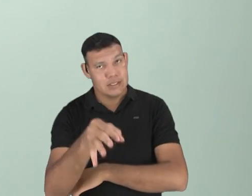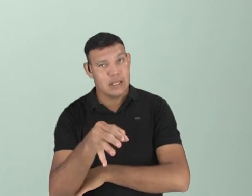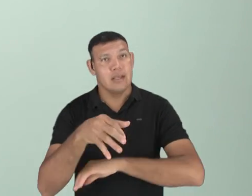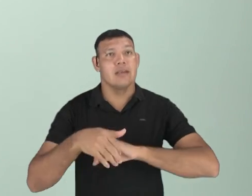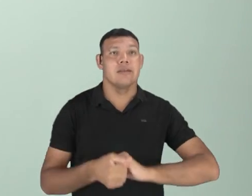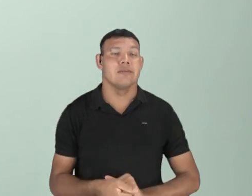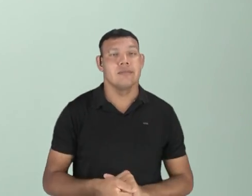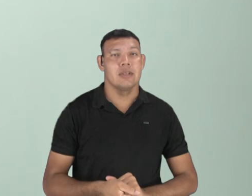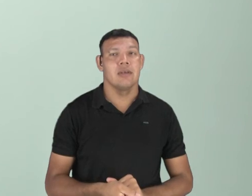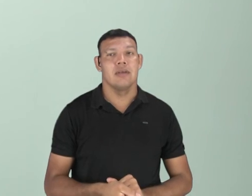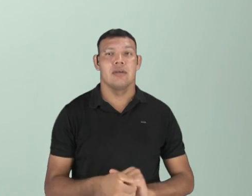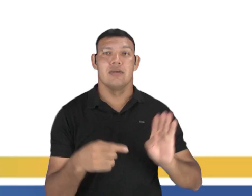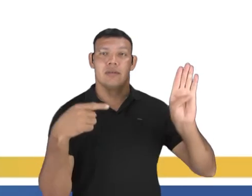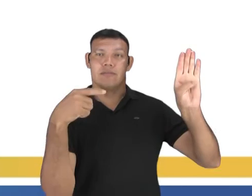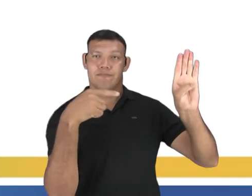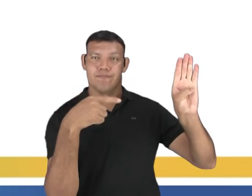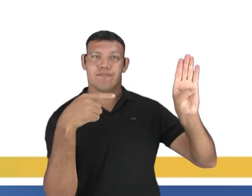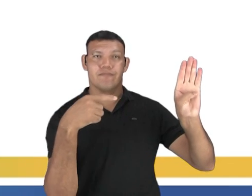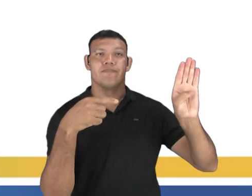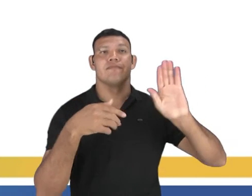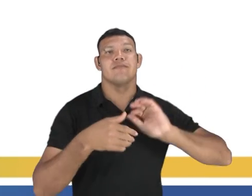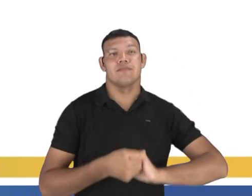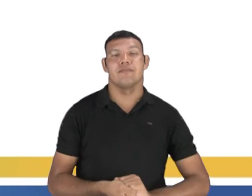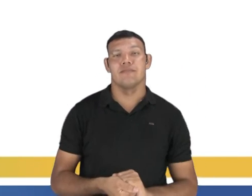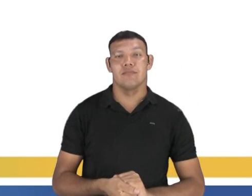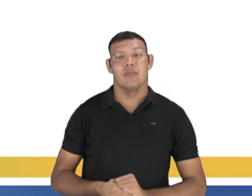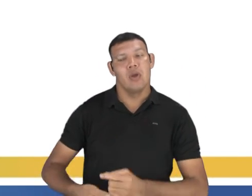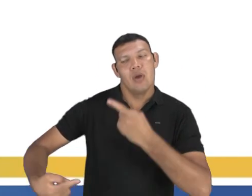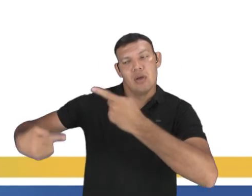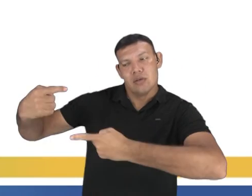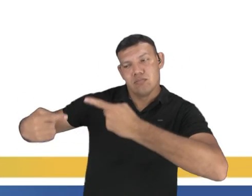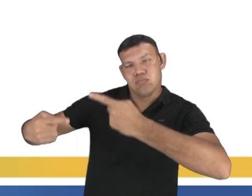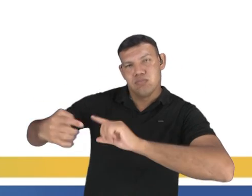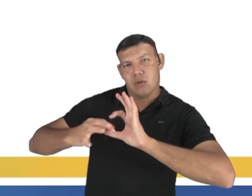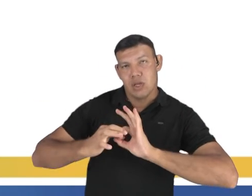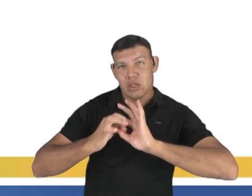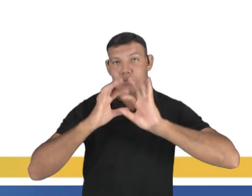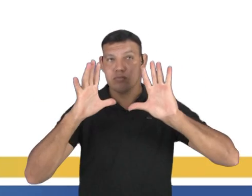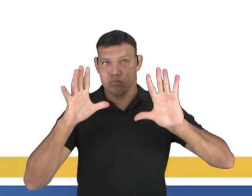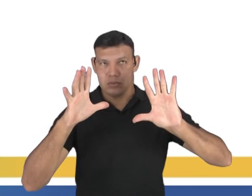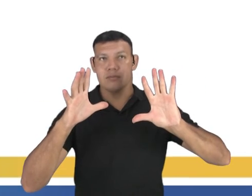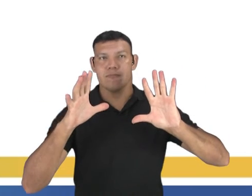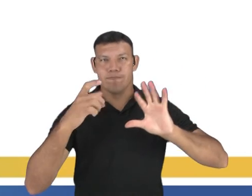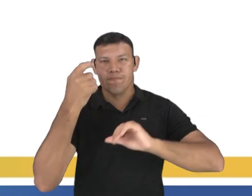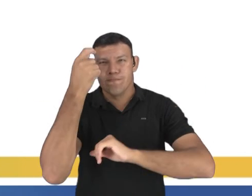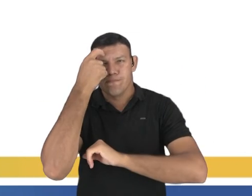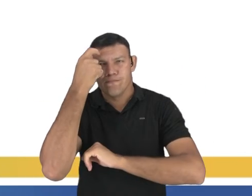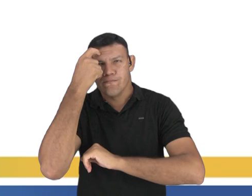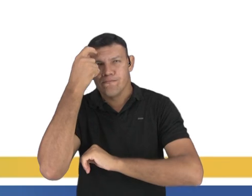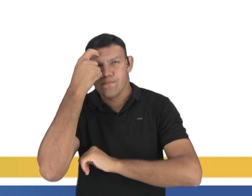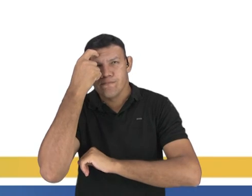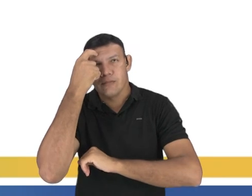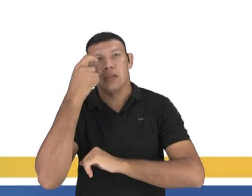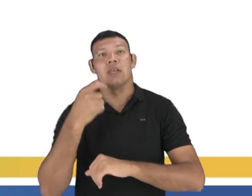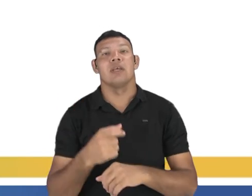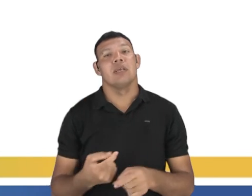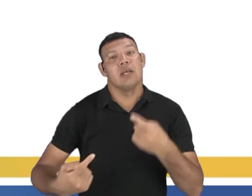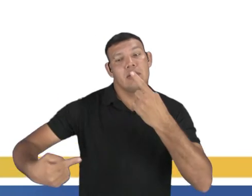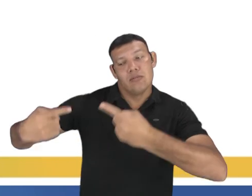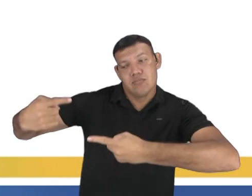visualizem em tela, está expressa na alternativa B, debate livre e racional